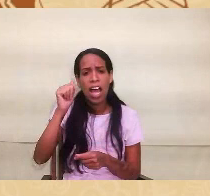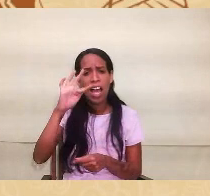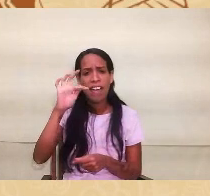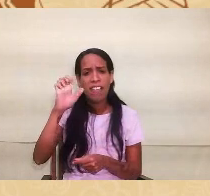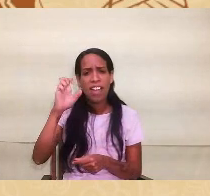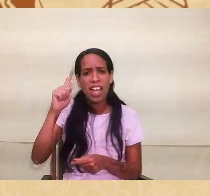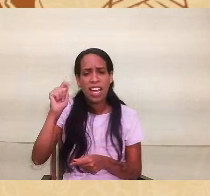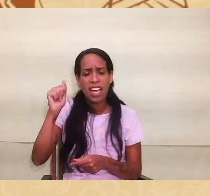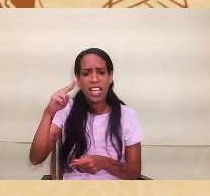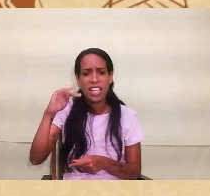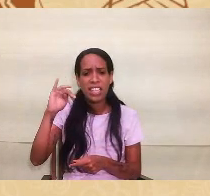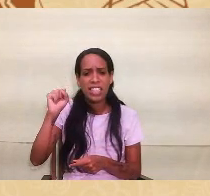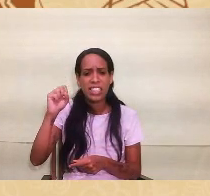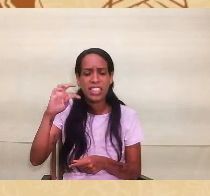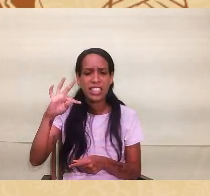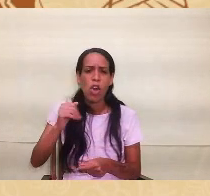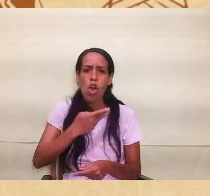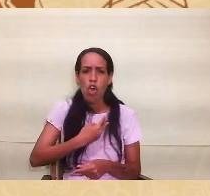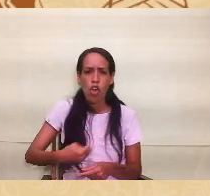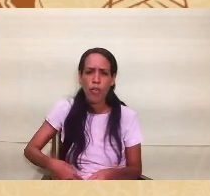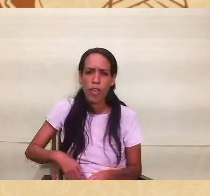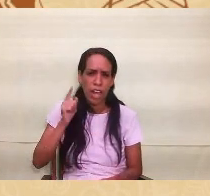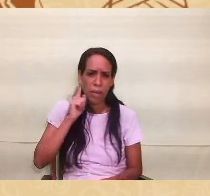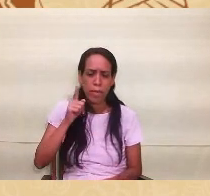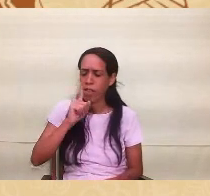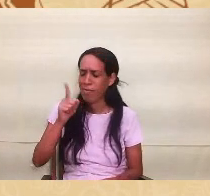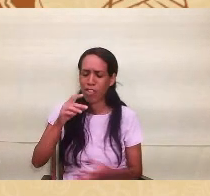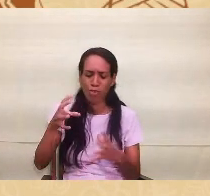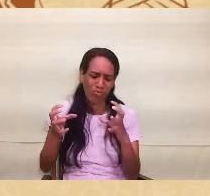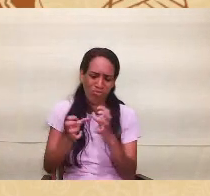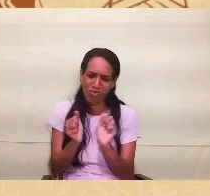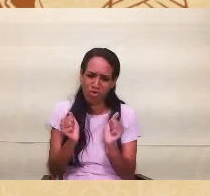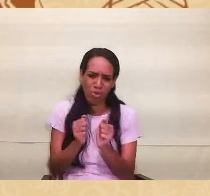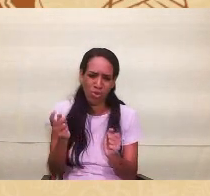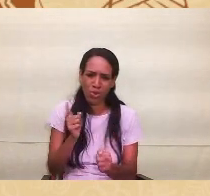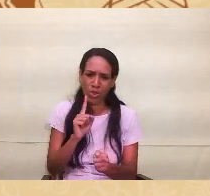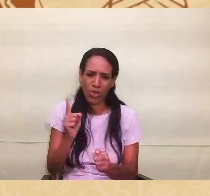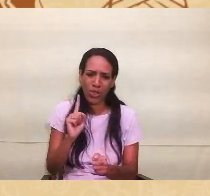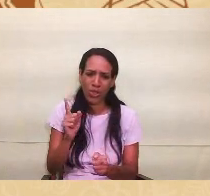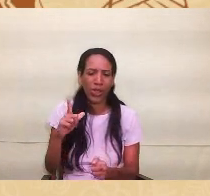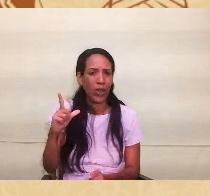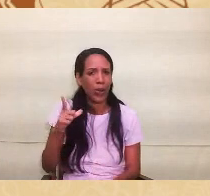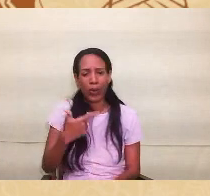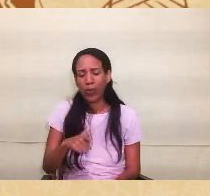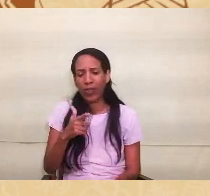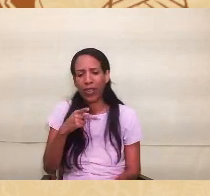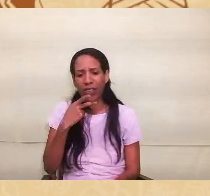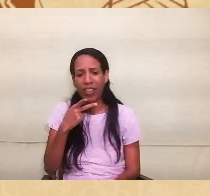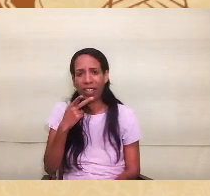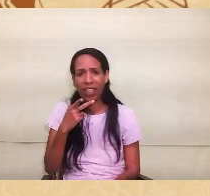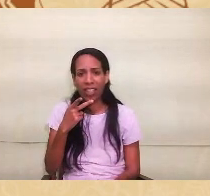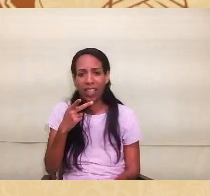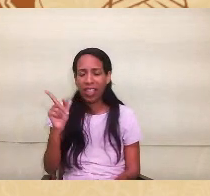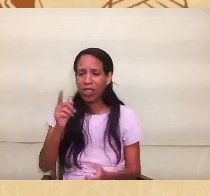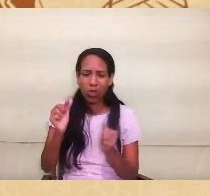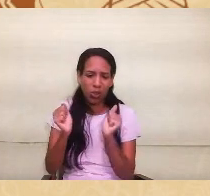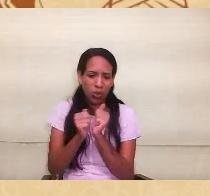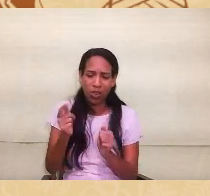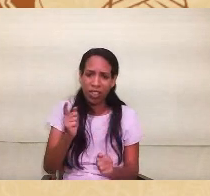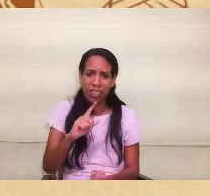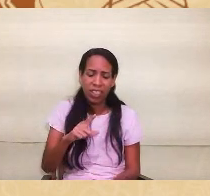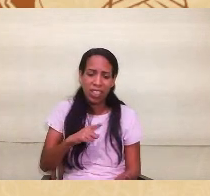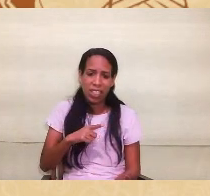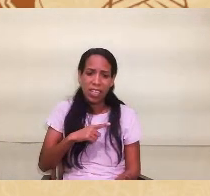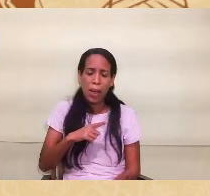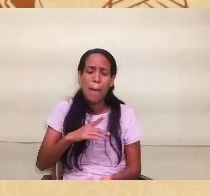O governo americano não é um aliado na luta contra o combate ecológico. Eles não são aliados, né? Eles